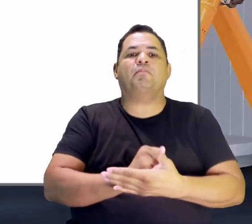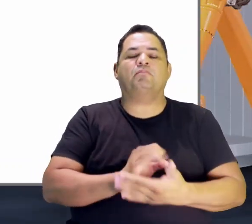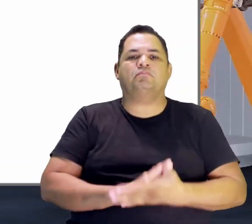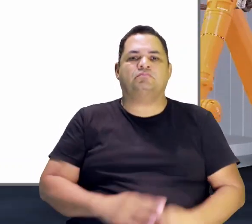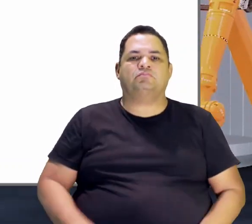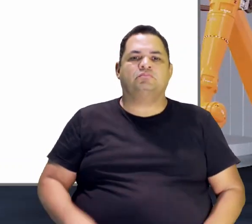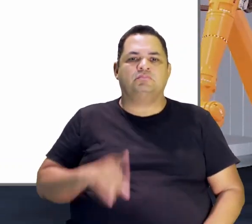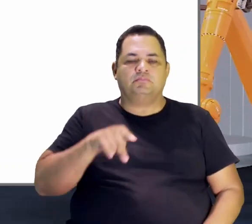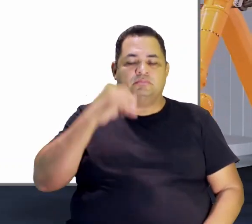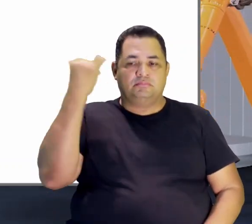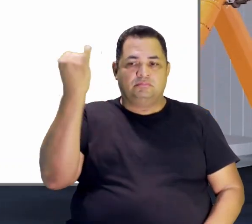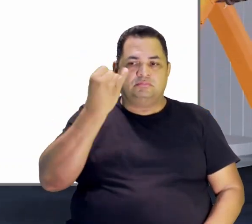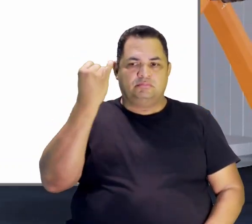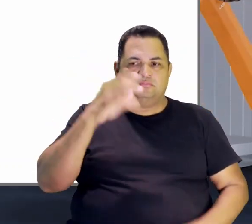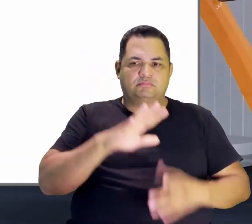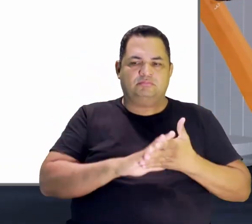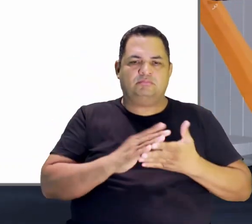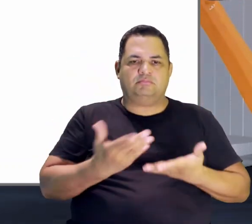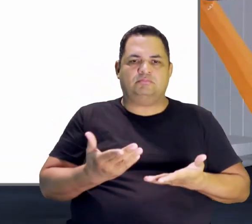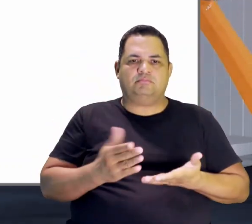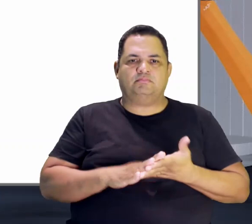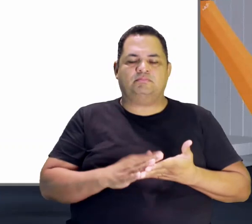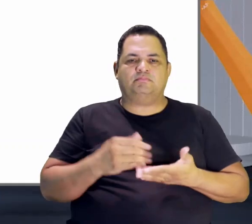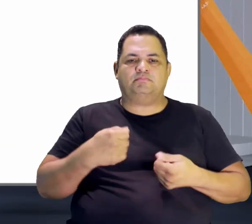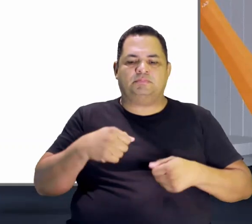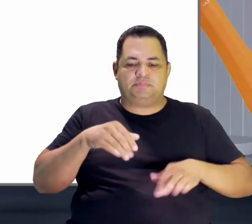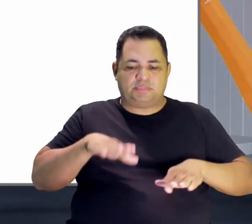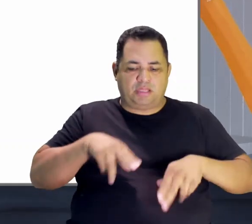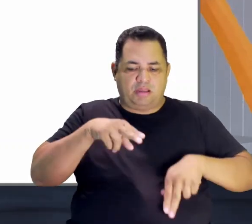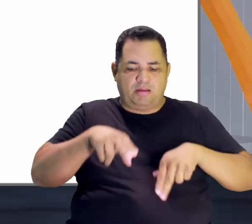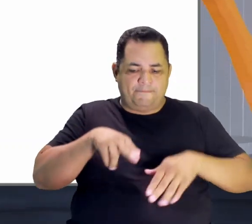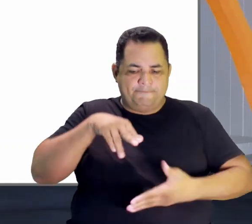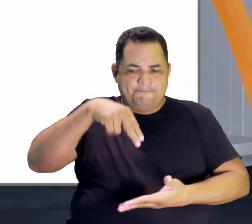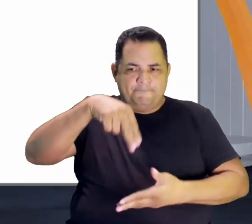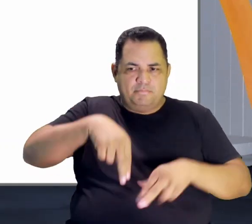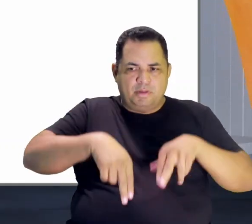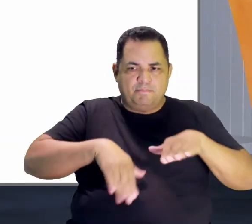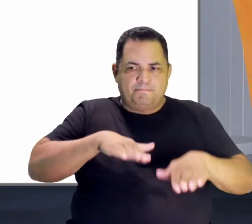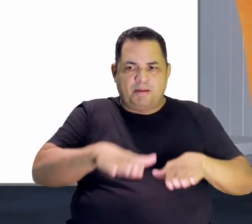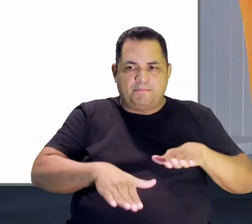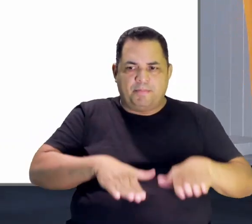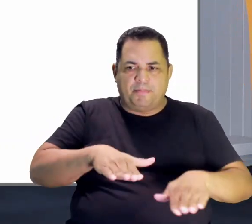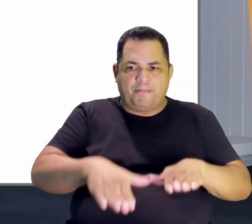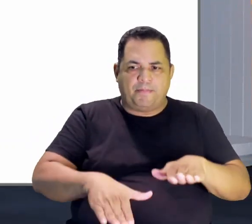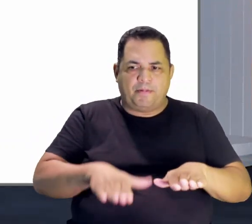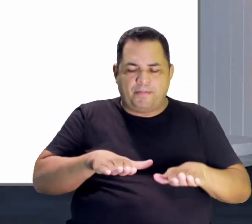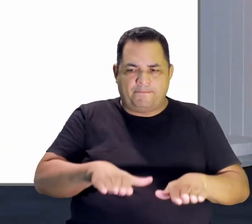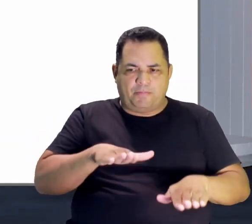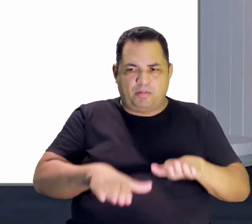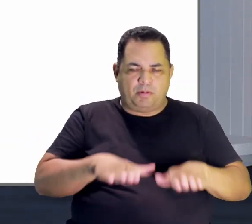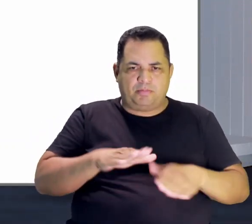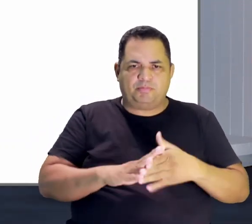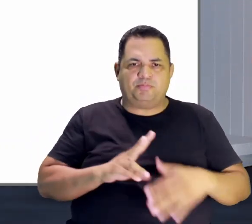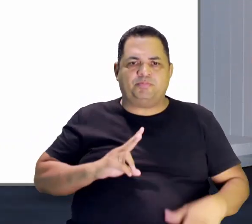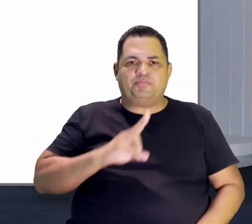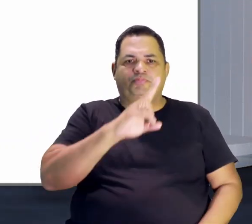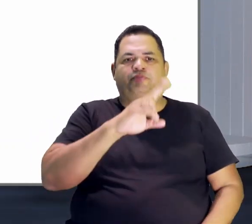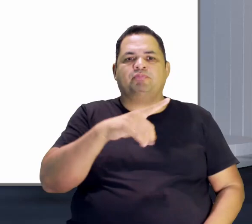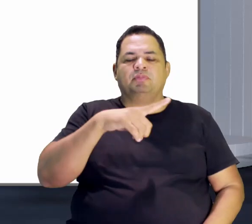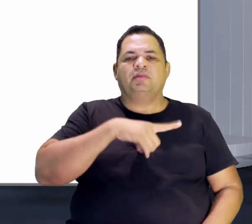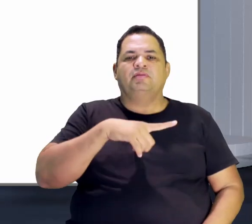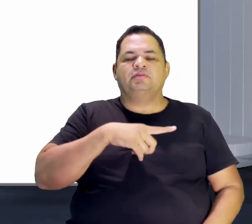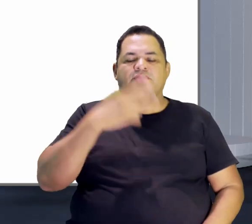você produz o movimento. Para andar, você tem que apoiar o seu pé no chão. Então, de qualquer maneira, a força de apoio é chamada de